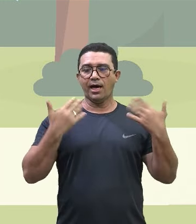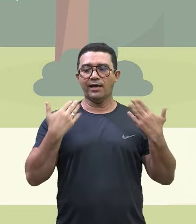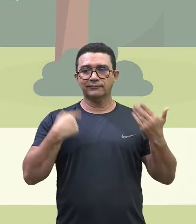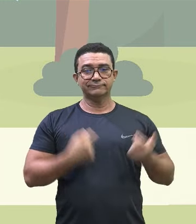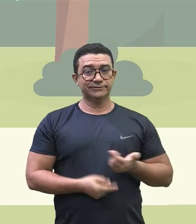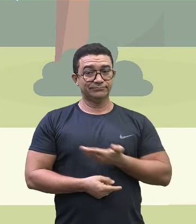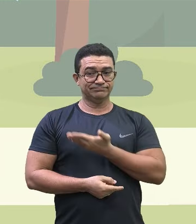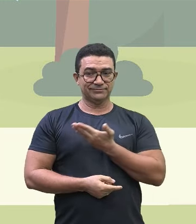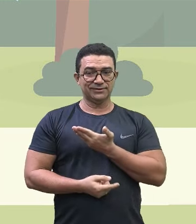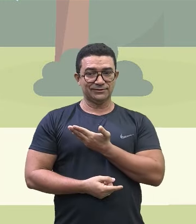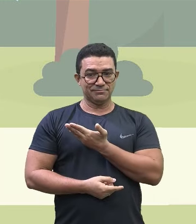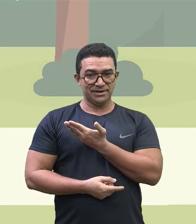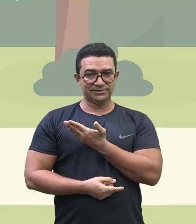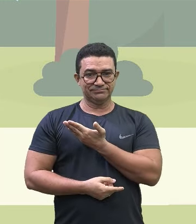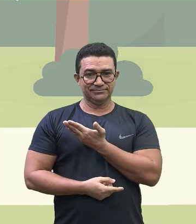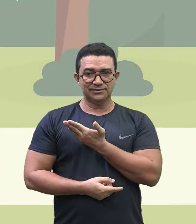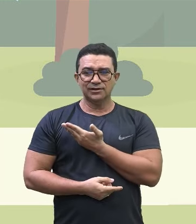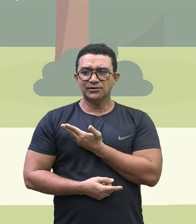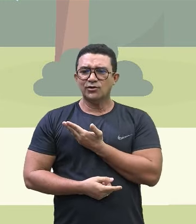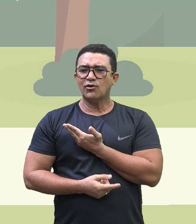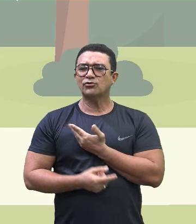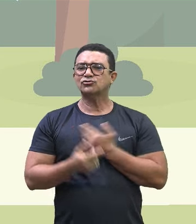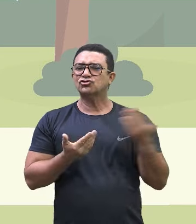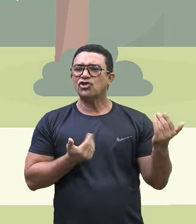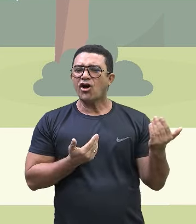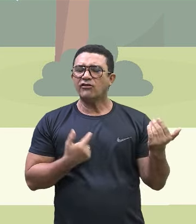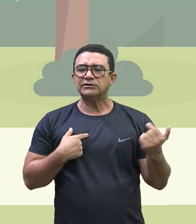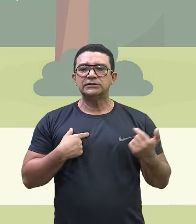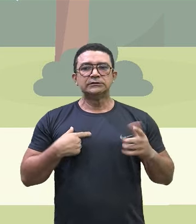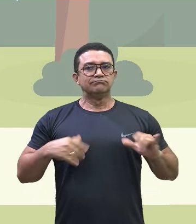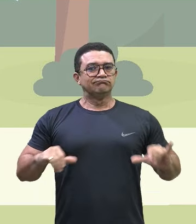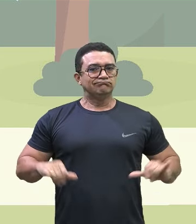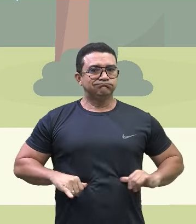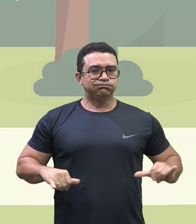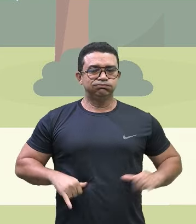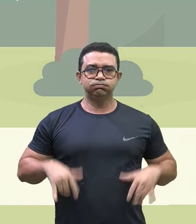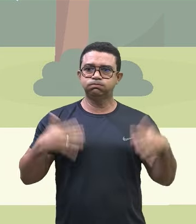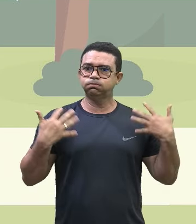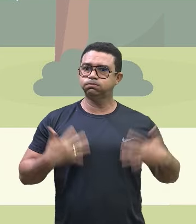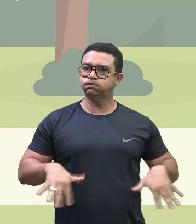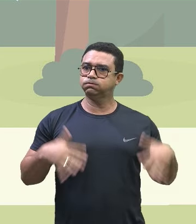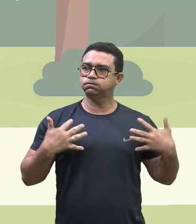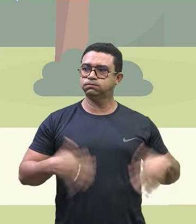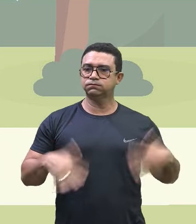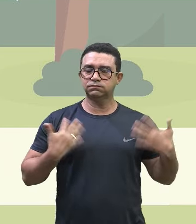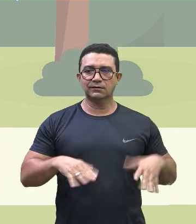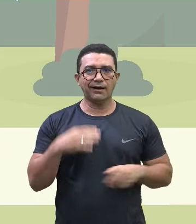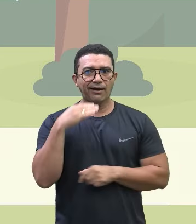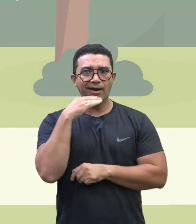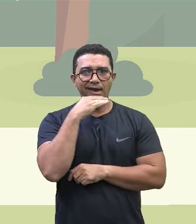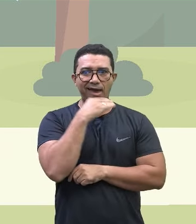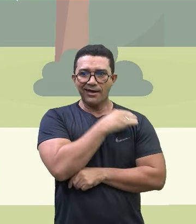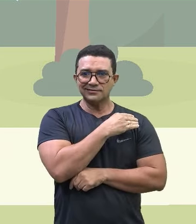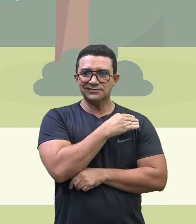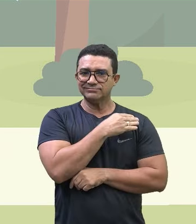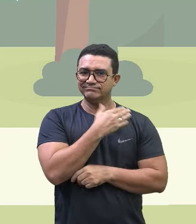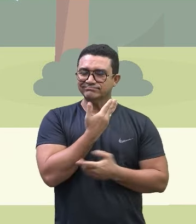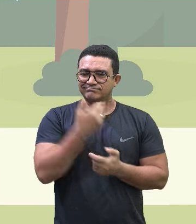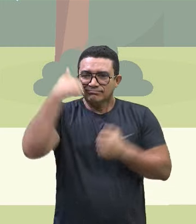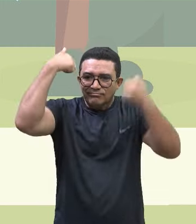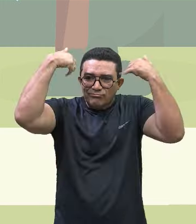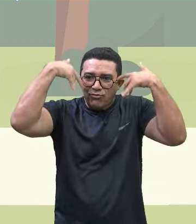esse rapazinho, né? Ele está ali sofrendo porque está muito quente. Inclusive, né? Não tem